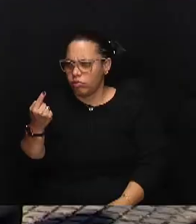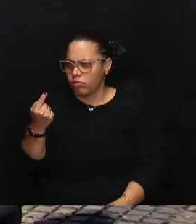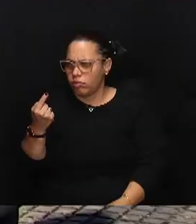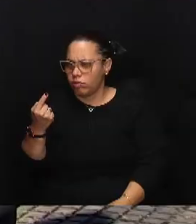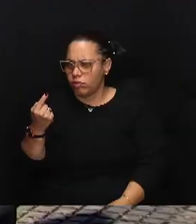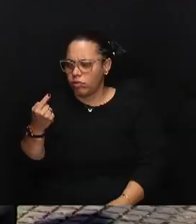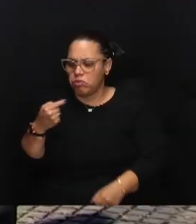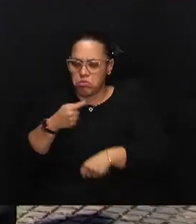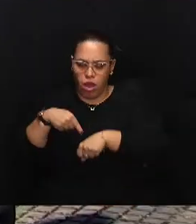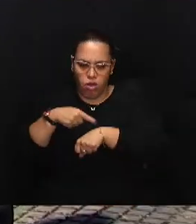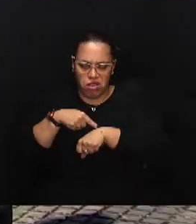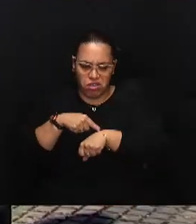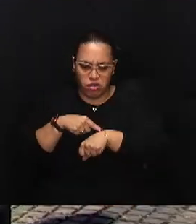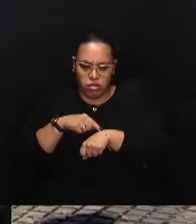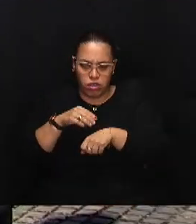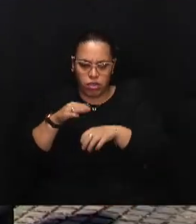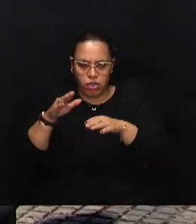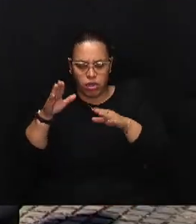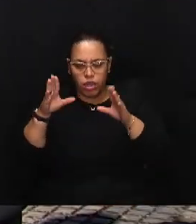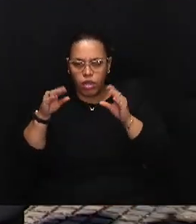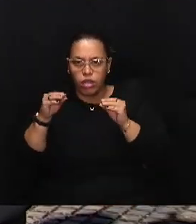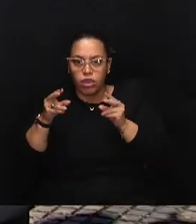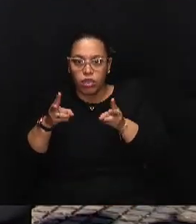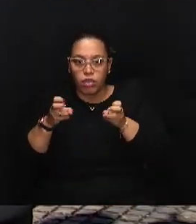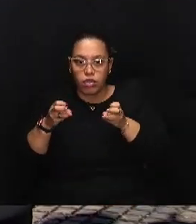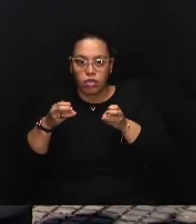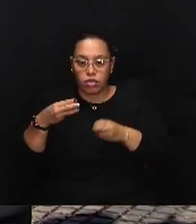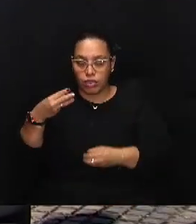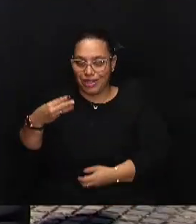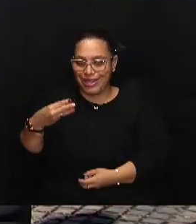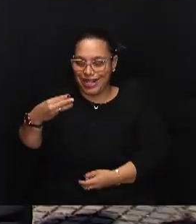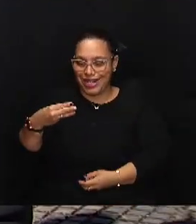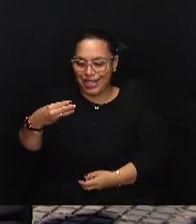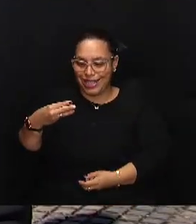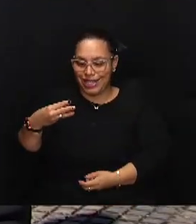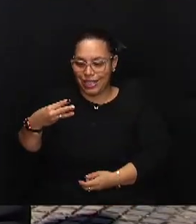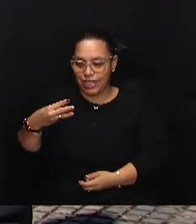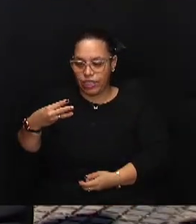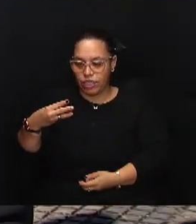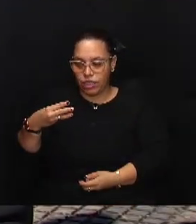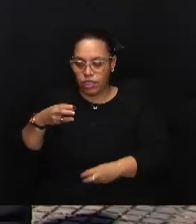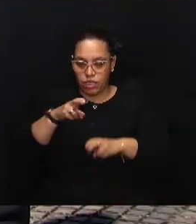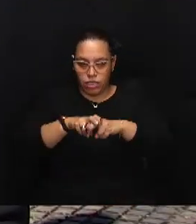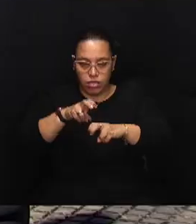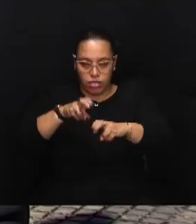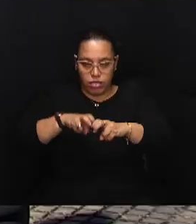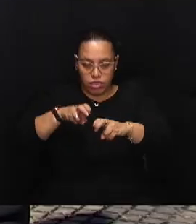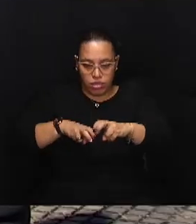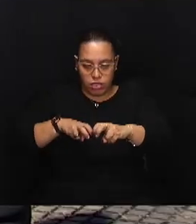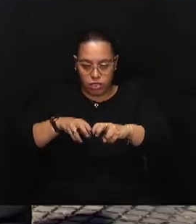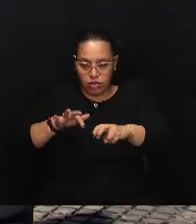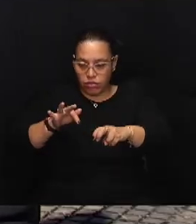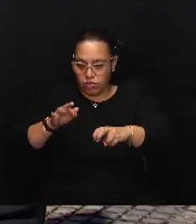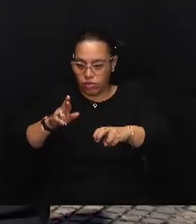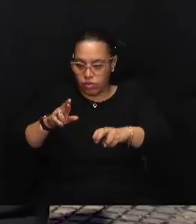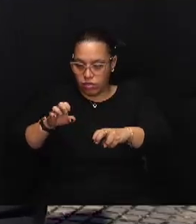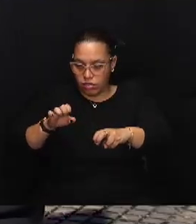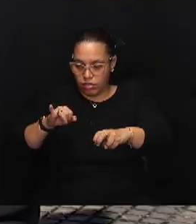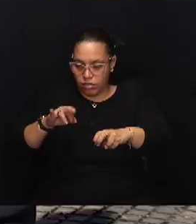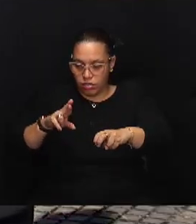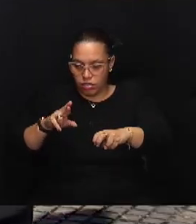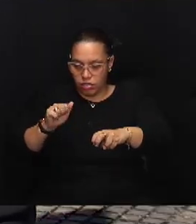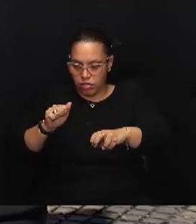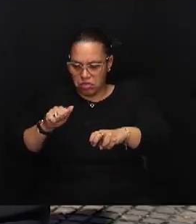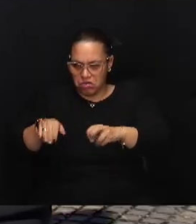bem adiantada, e ele percebe 3 freirinhas sentadinhas atrás na última fileira do banco. Ele falou, não vi